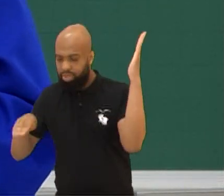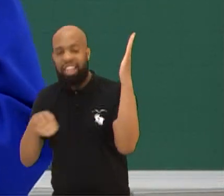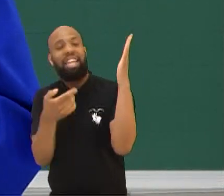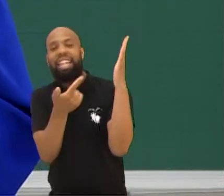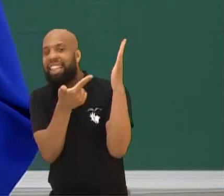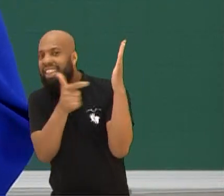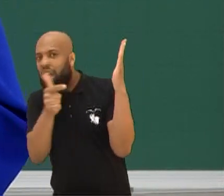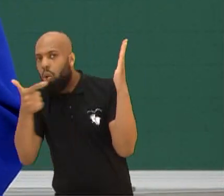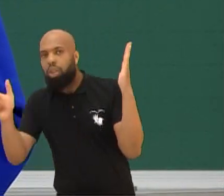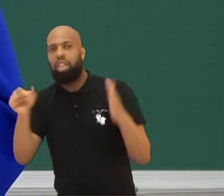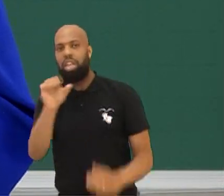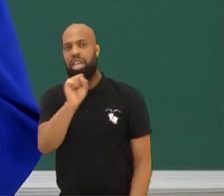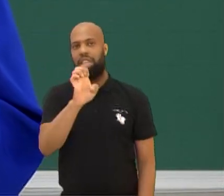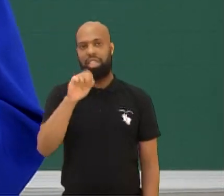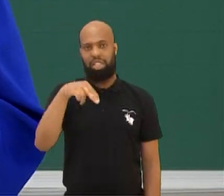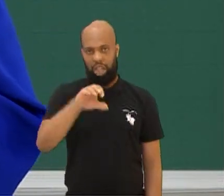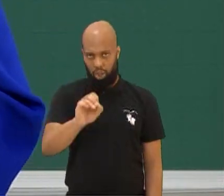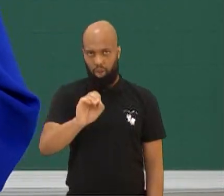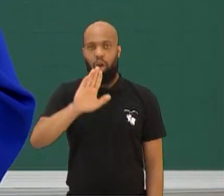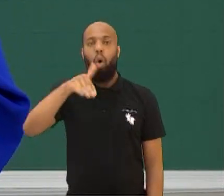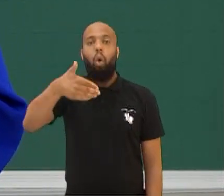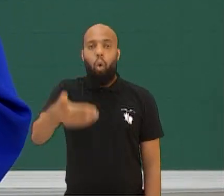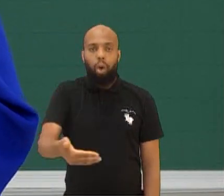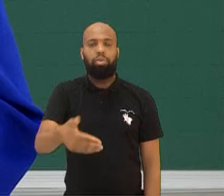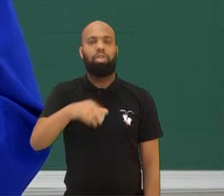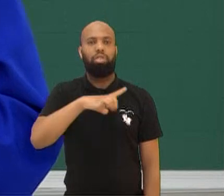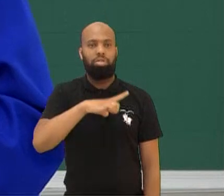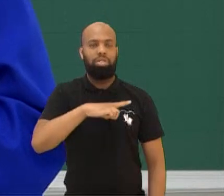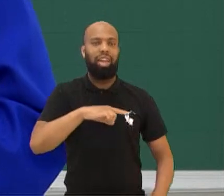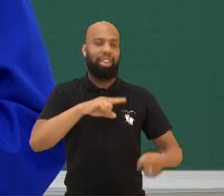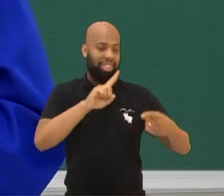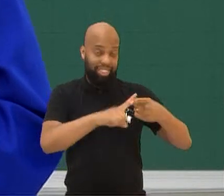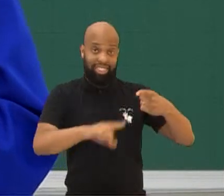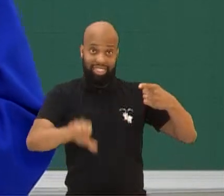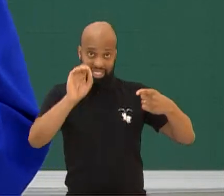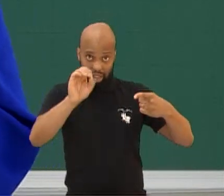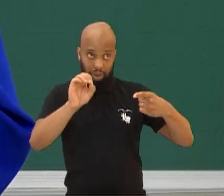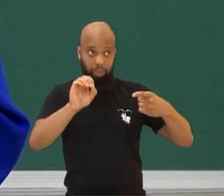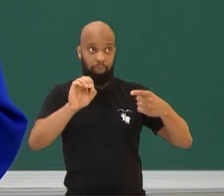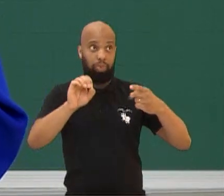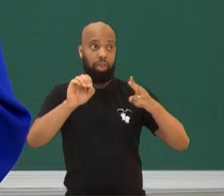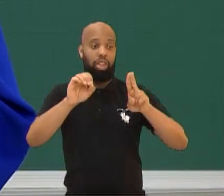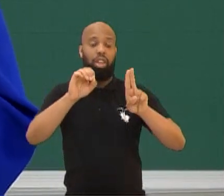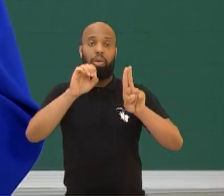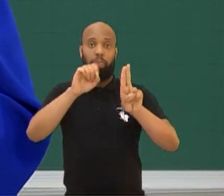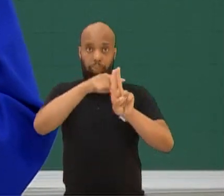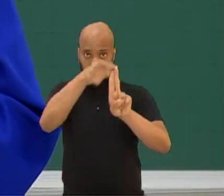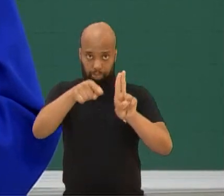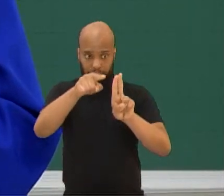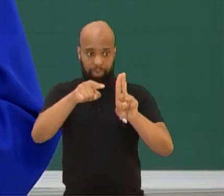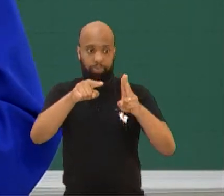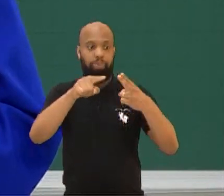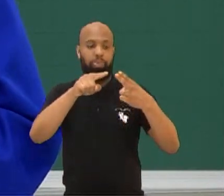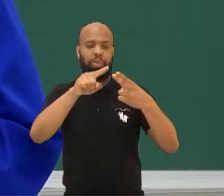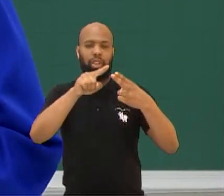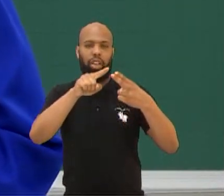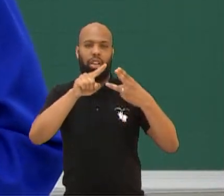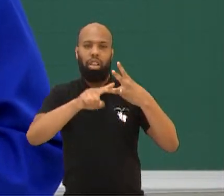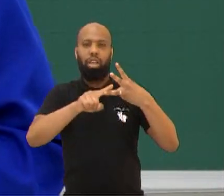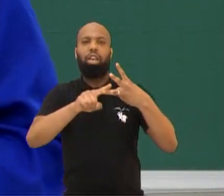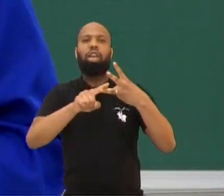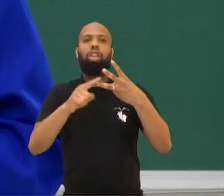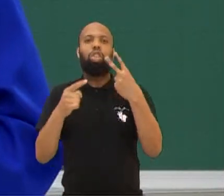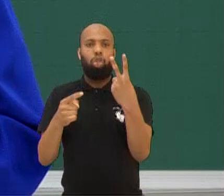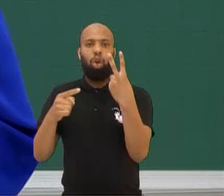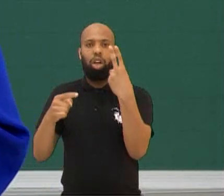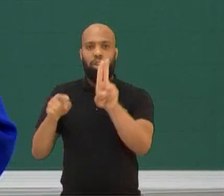seno ali representado. Então, nesses valores, nesses 3 valores, o seno vale 0. O π sobre 2 está acima, primeiro e segundo